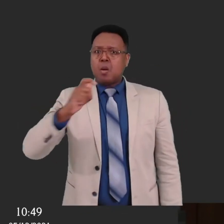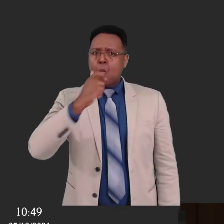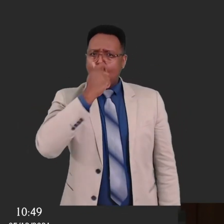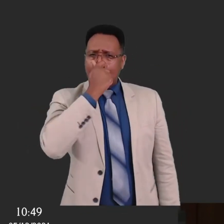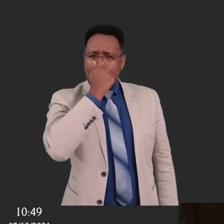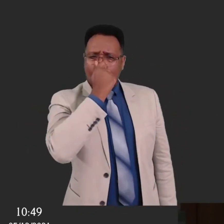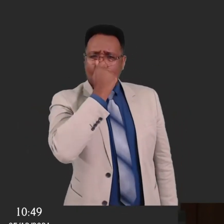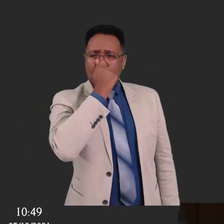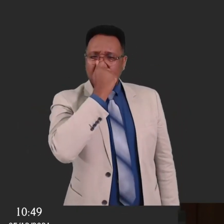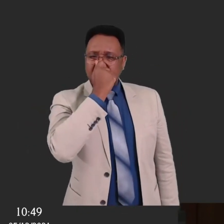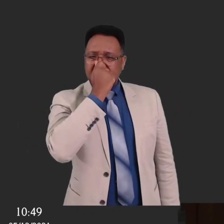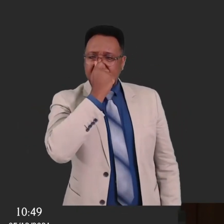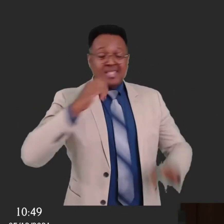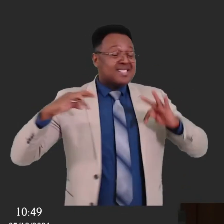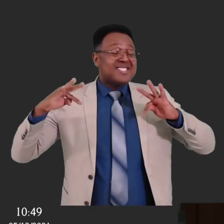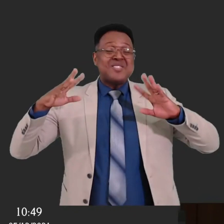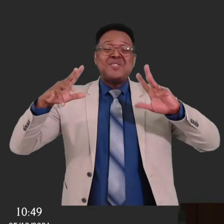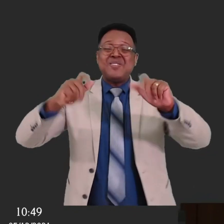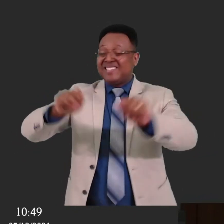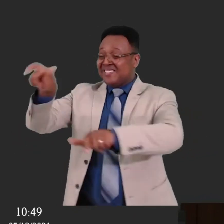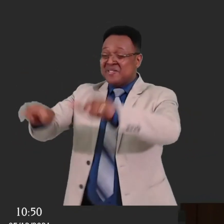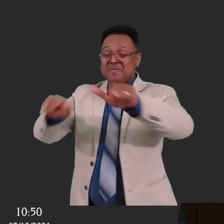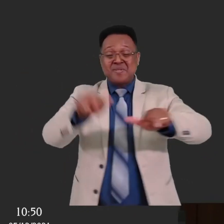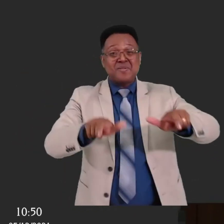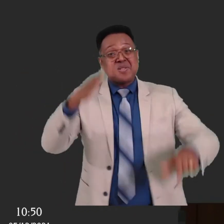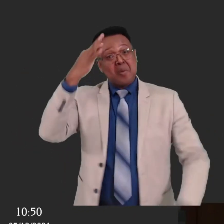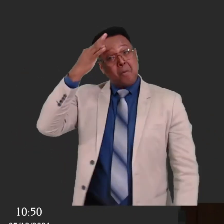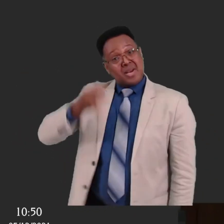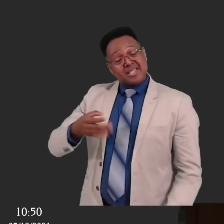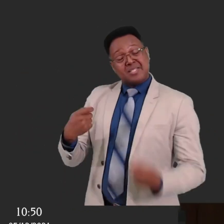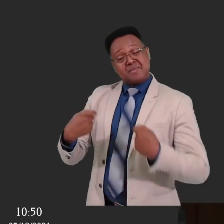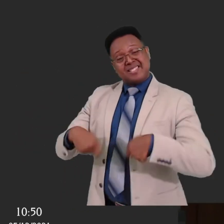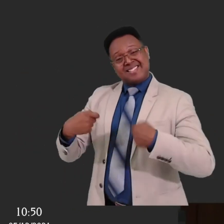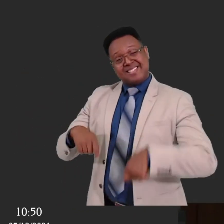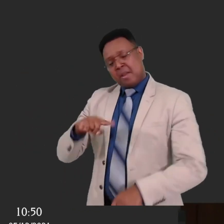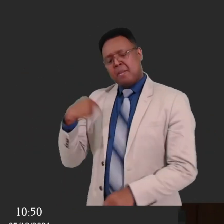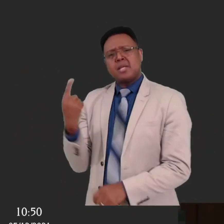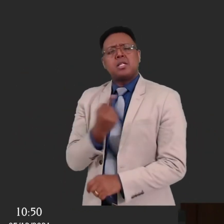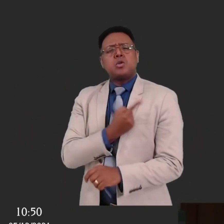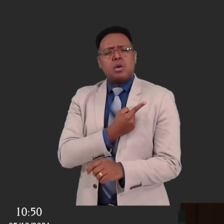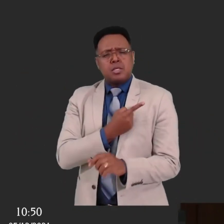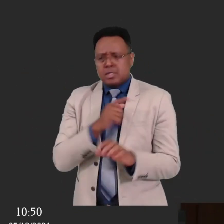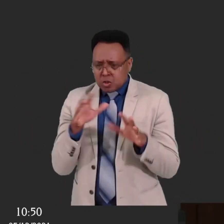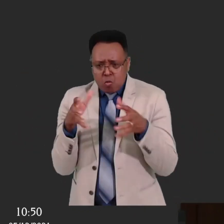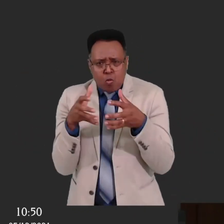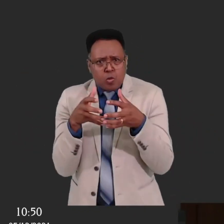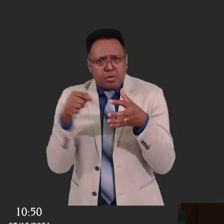agora, se o mundo soubesse desta necessidade. Mas a nós, o punhado que está aqui, um punhado que estiver ouvindo